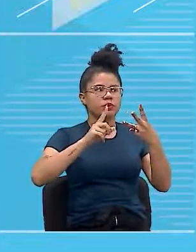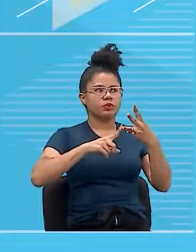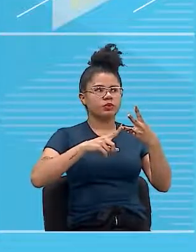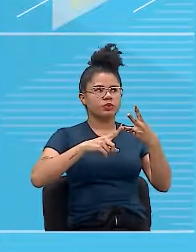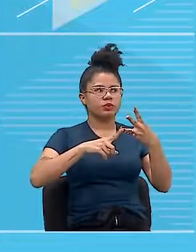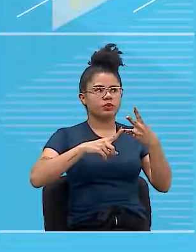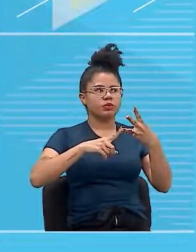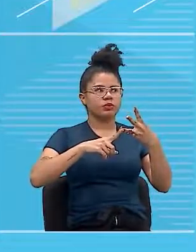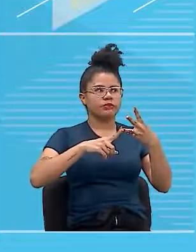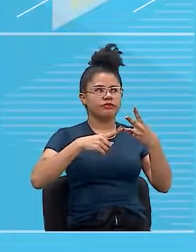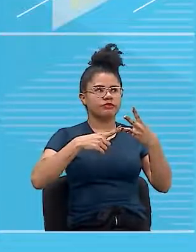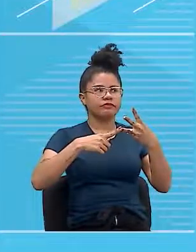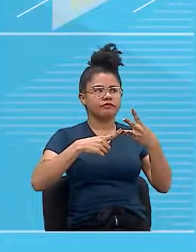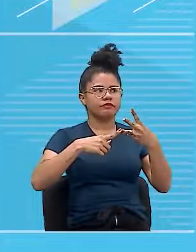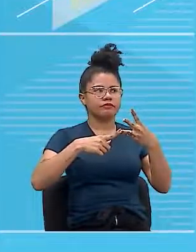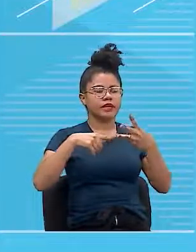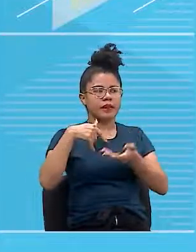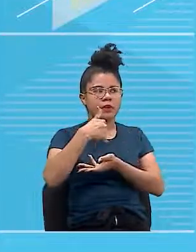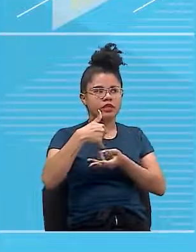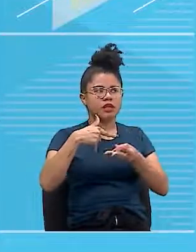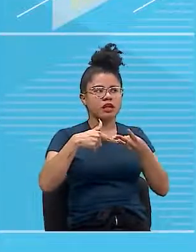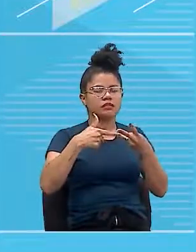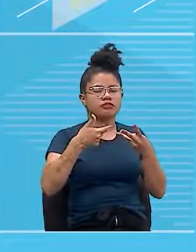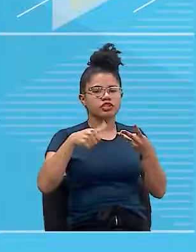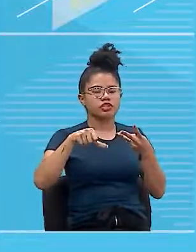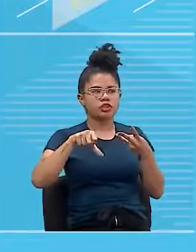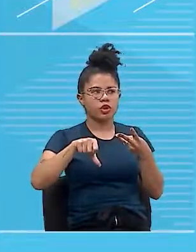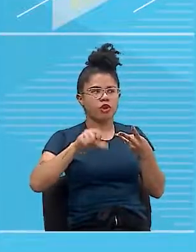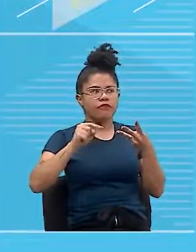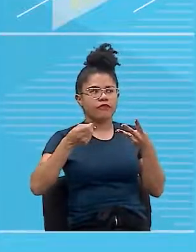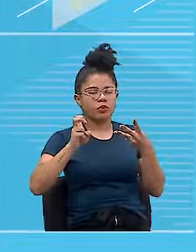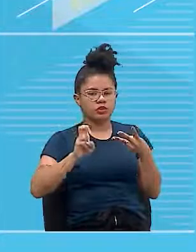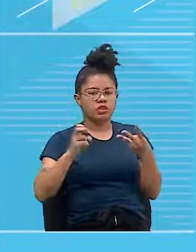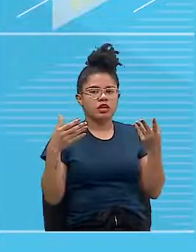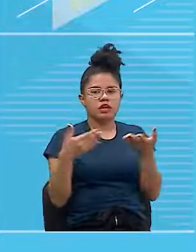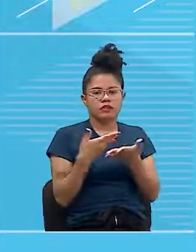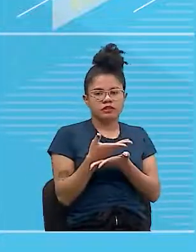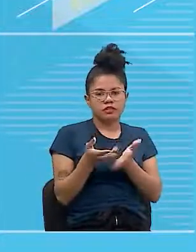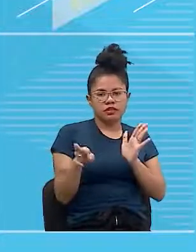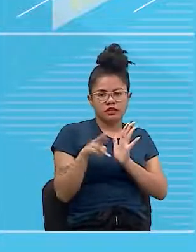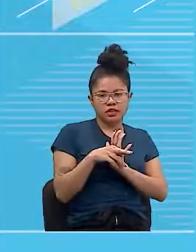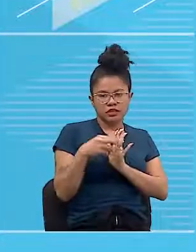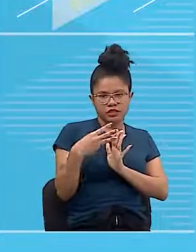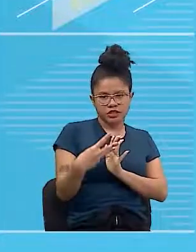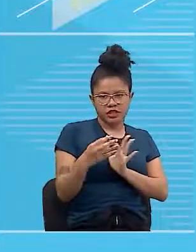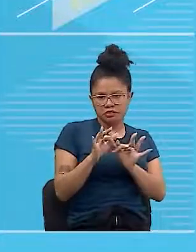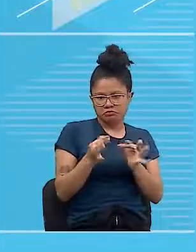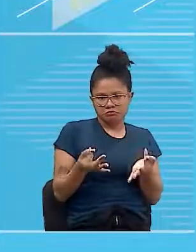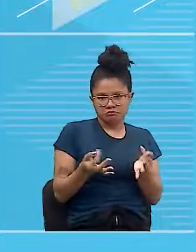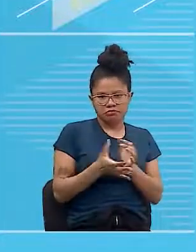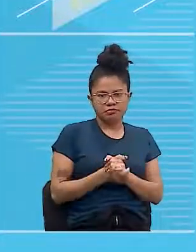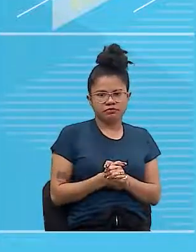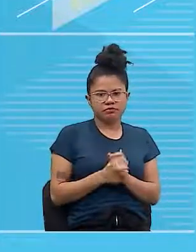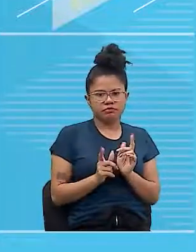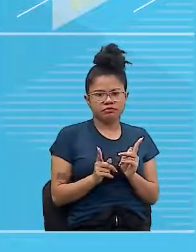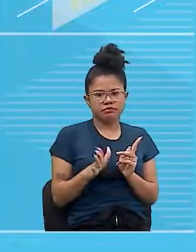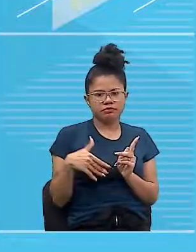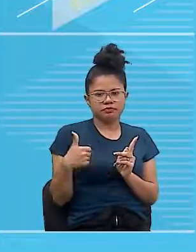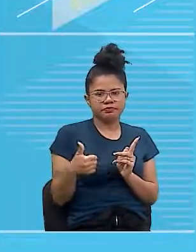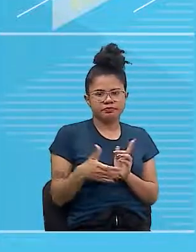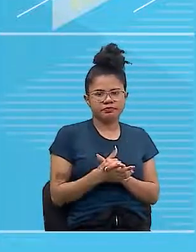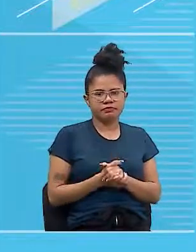a e agora você vai fazer uma regra de três simples Essa é a melhor